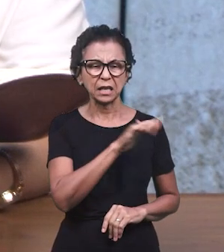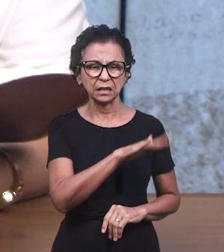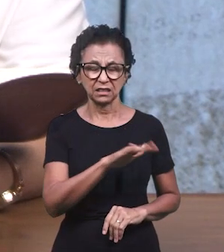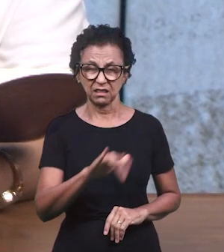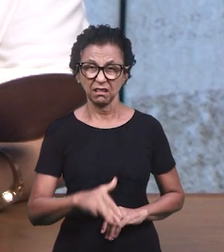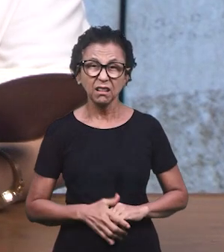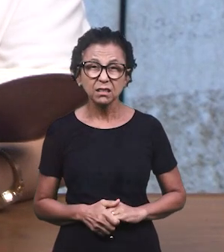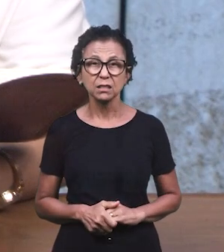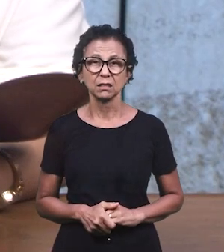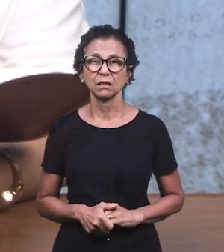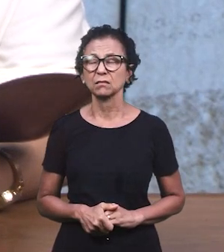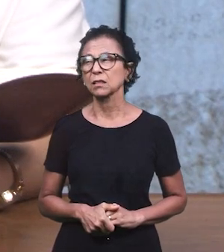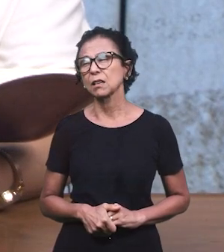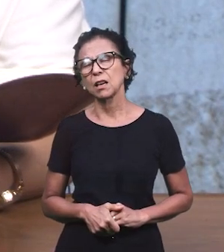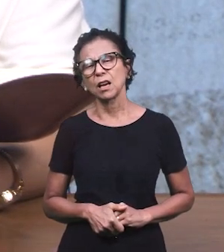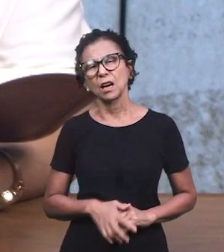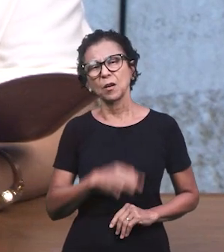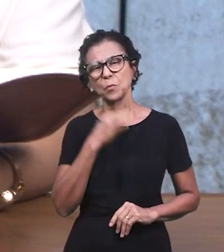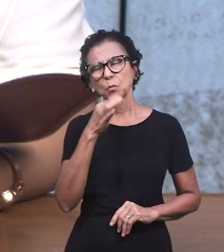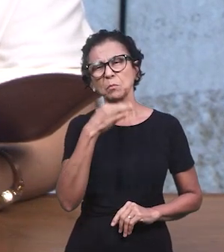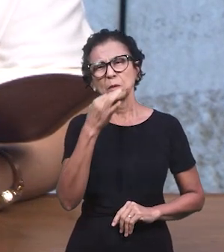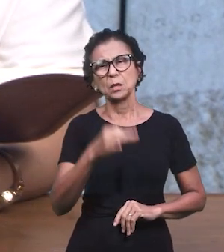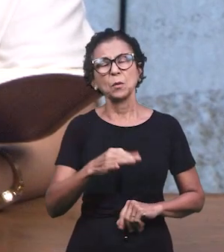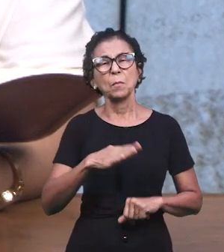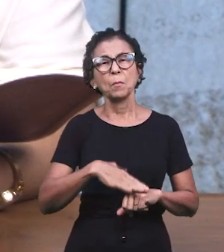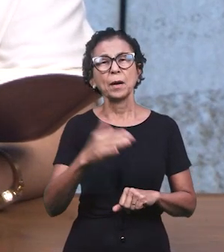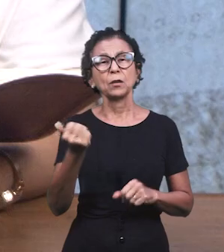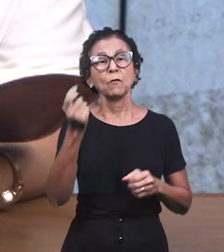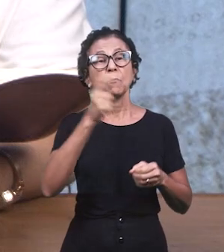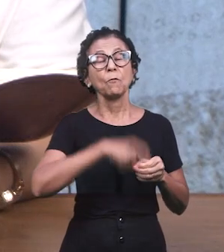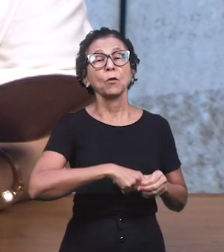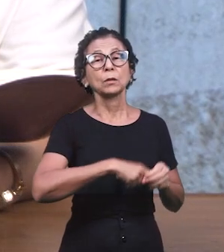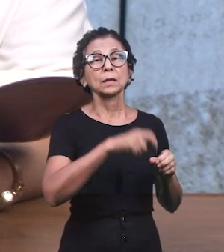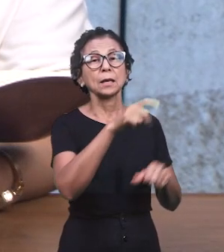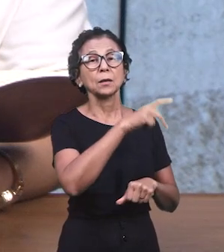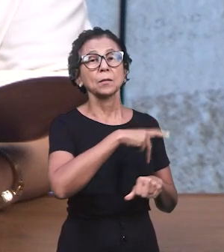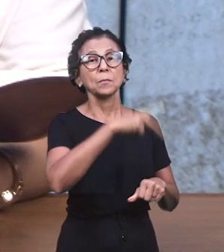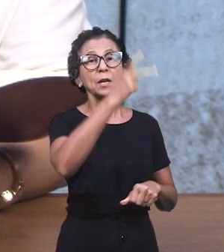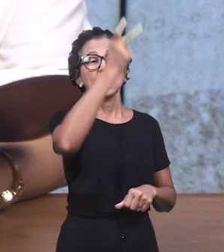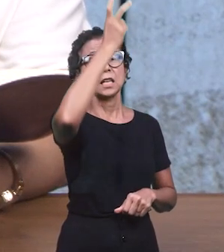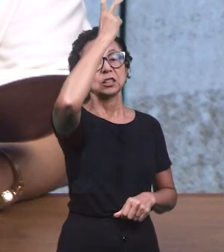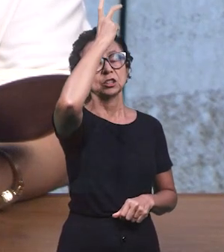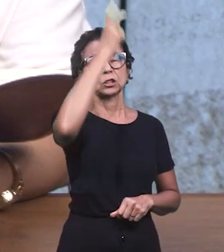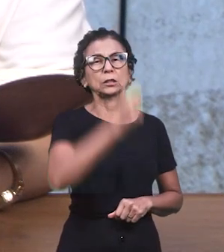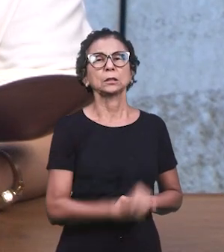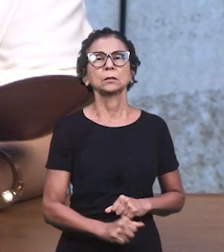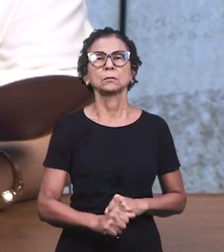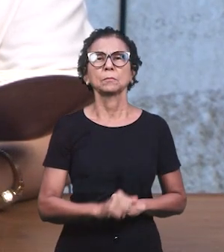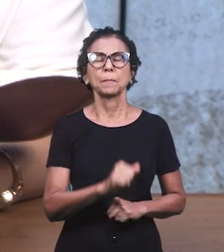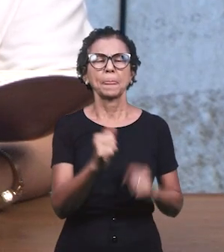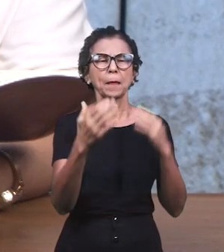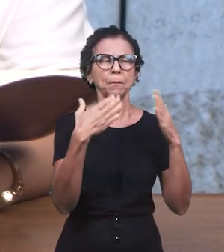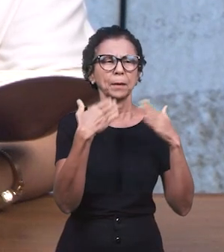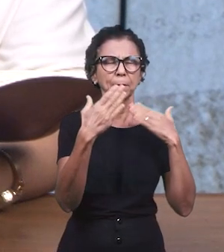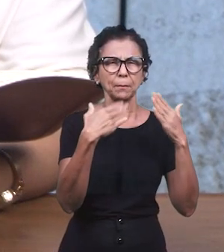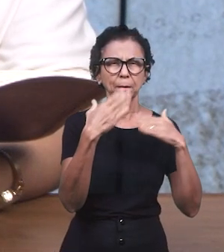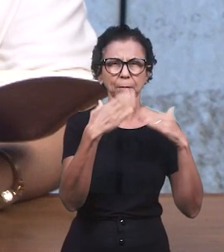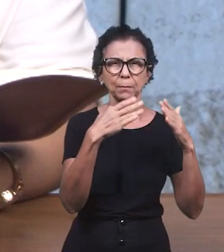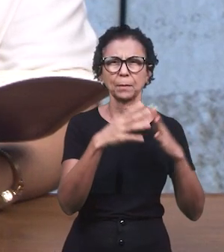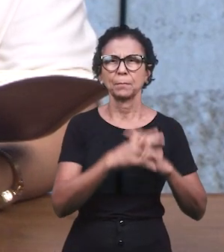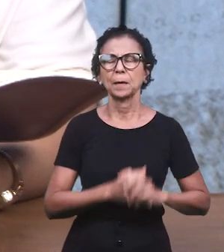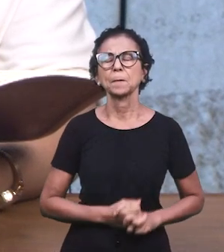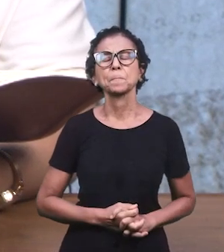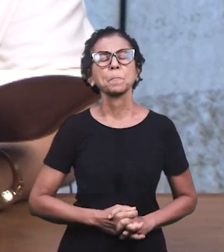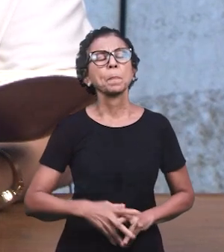nos seria melhor voltarmos ao Egito? E diziam uns aos outros: levantemos